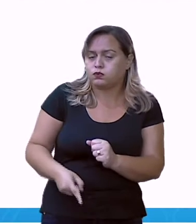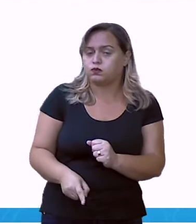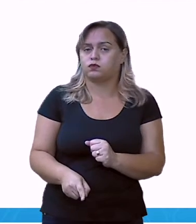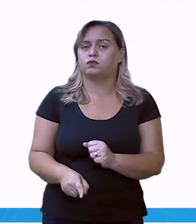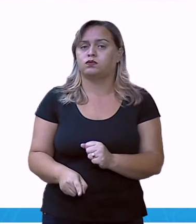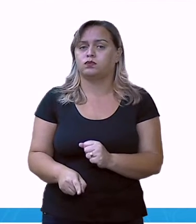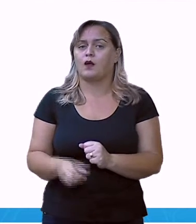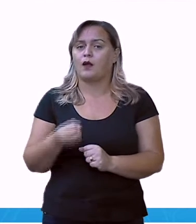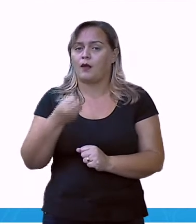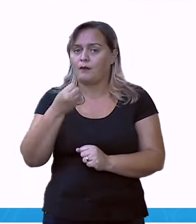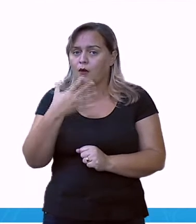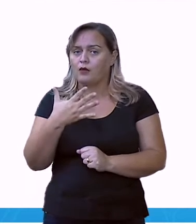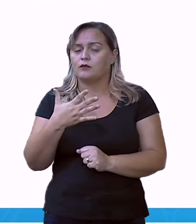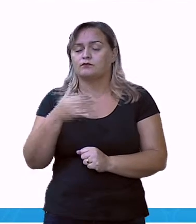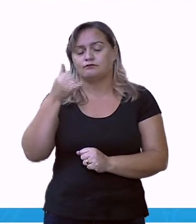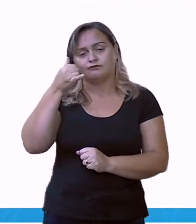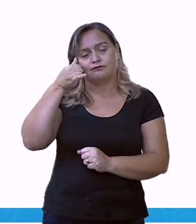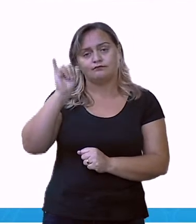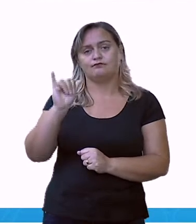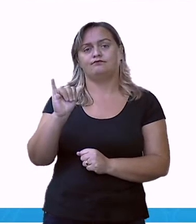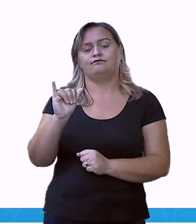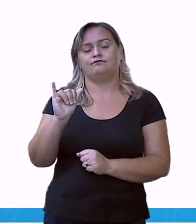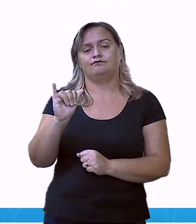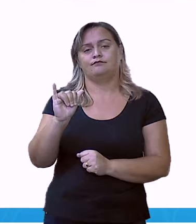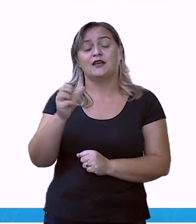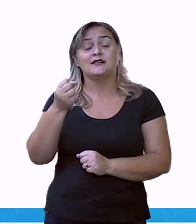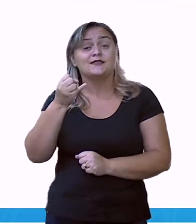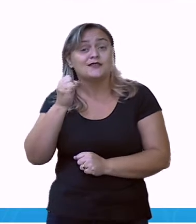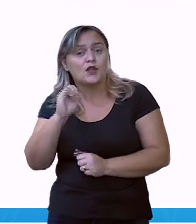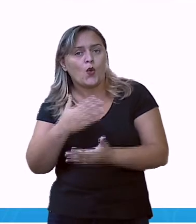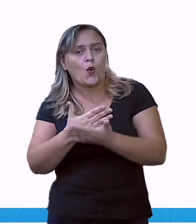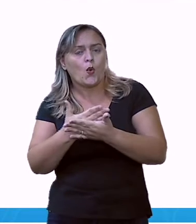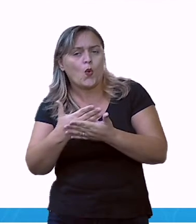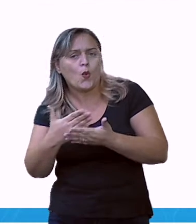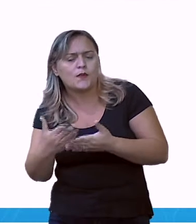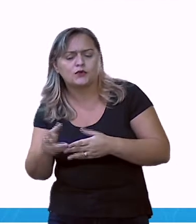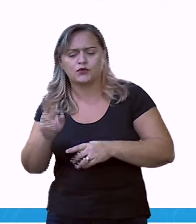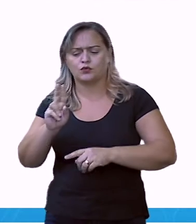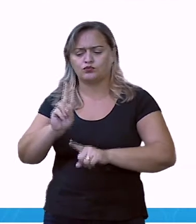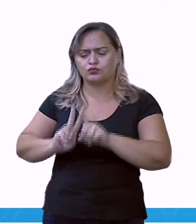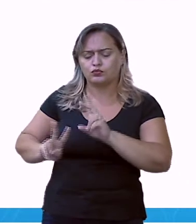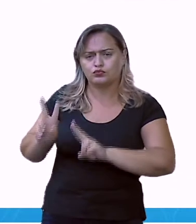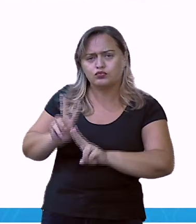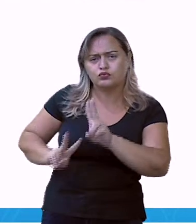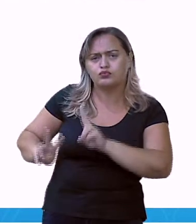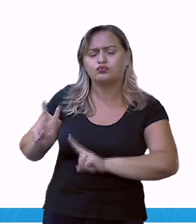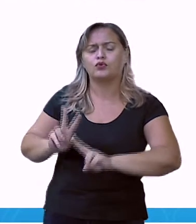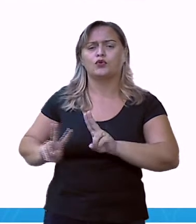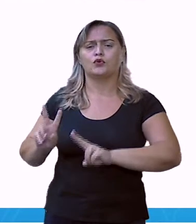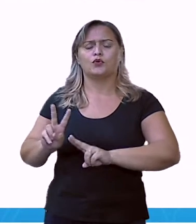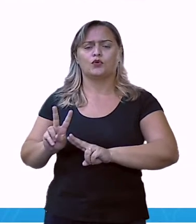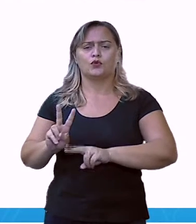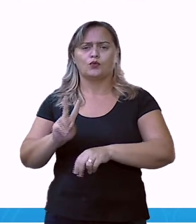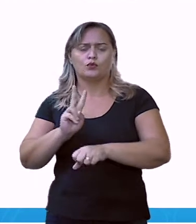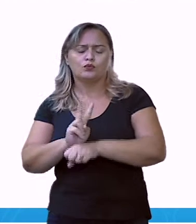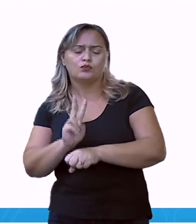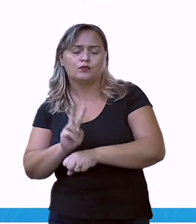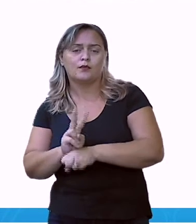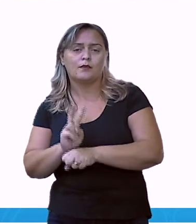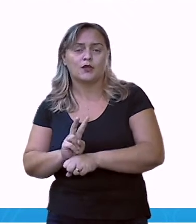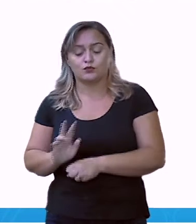atenção. A intervenção precoce, com uma equipe de terapeutas, educadores especiais,